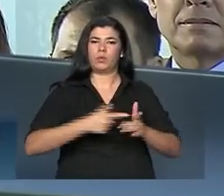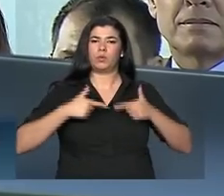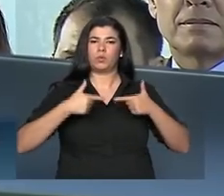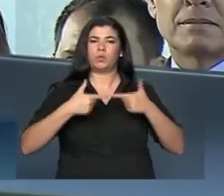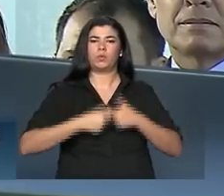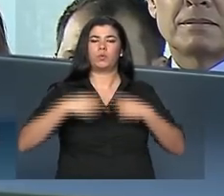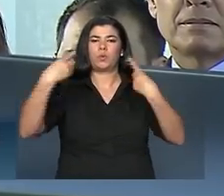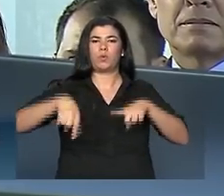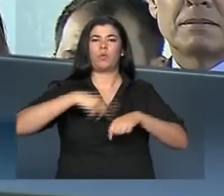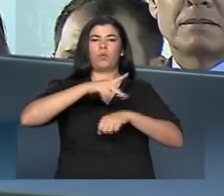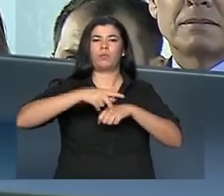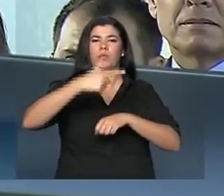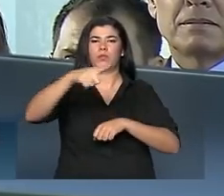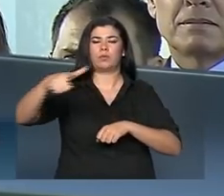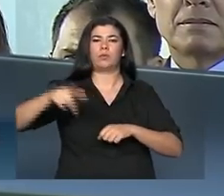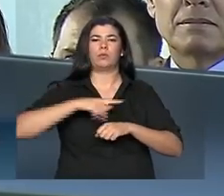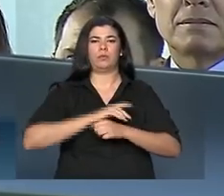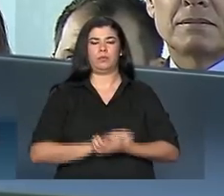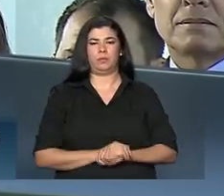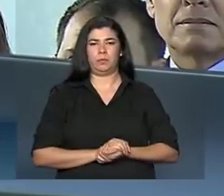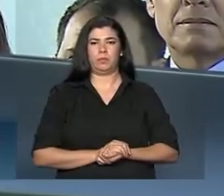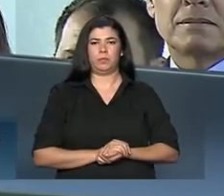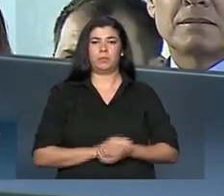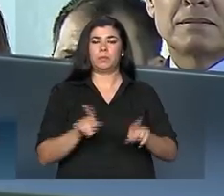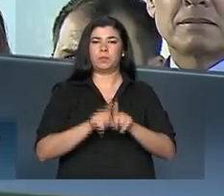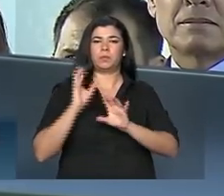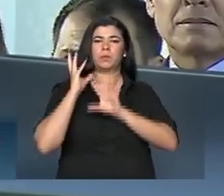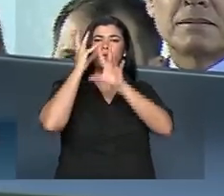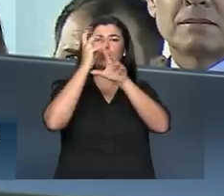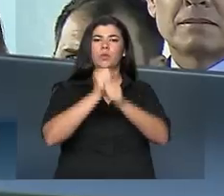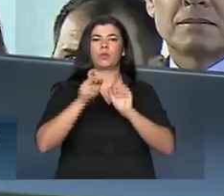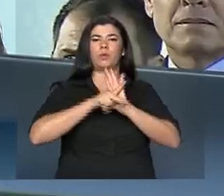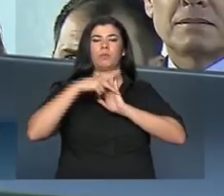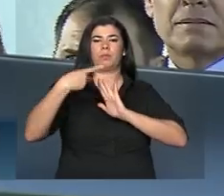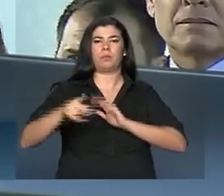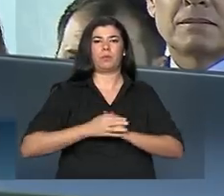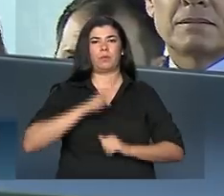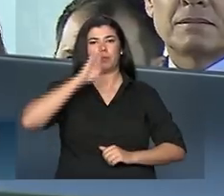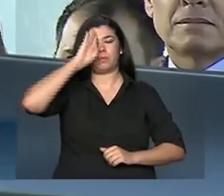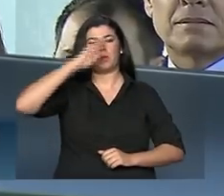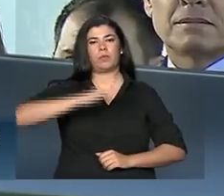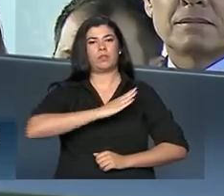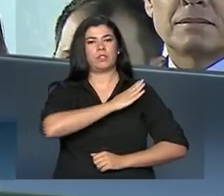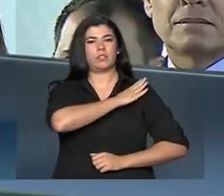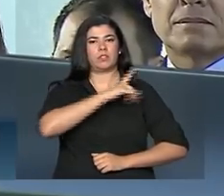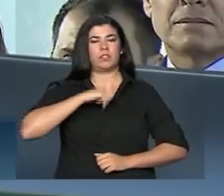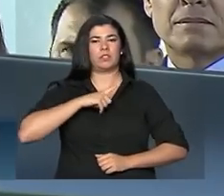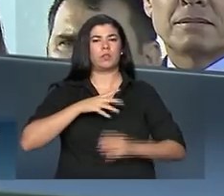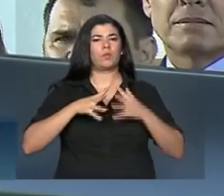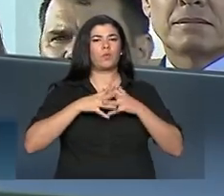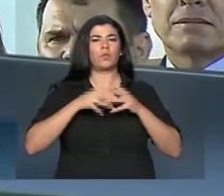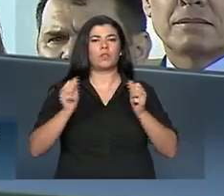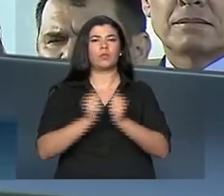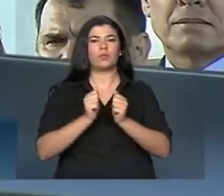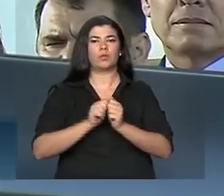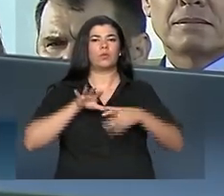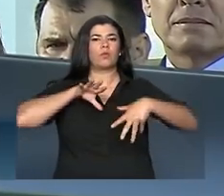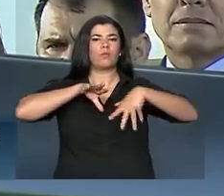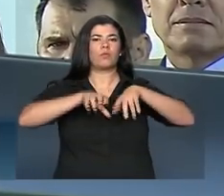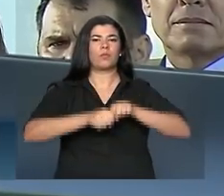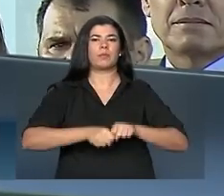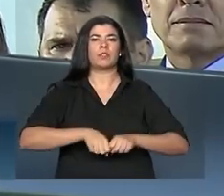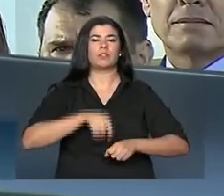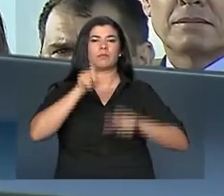jugo estrangeiro no país. A história do Exército Brasileiro confunde-se com a formação de nossa